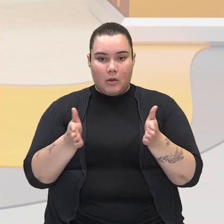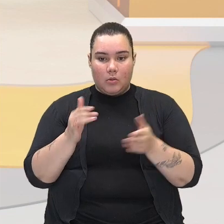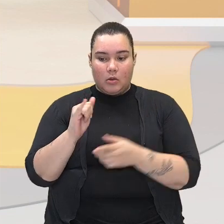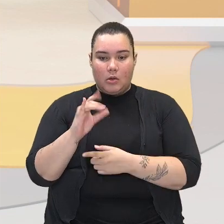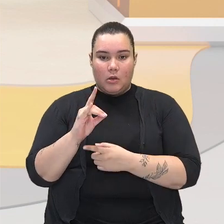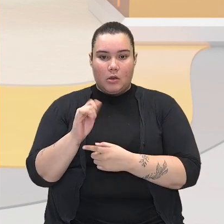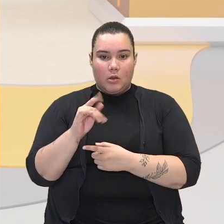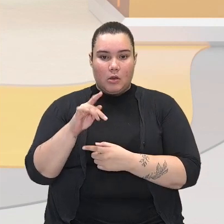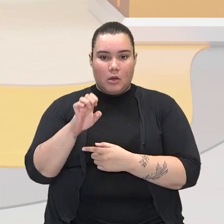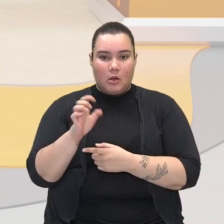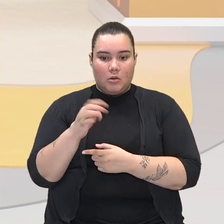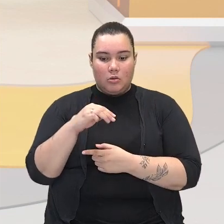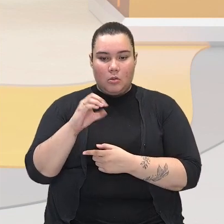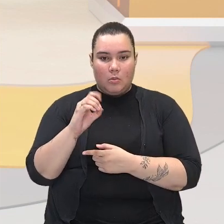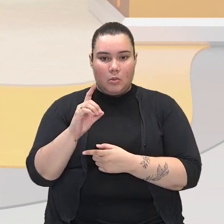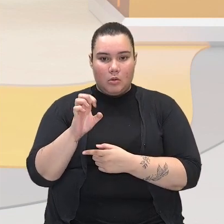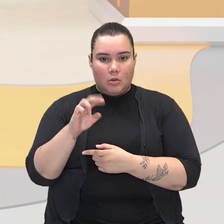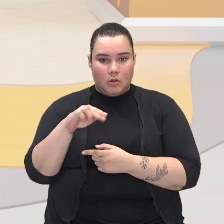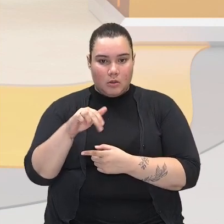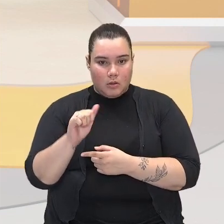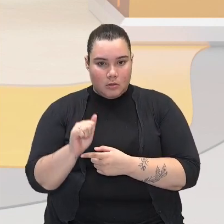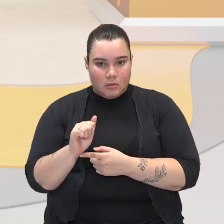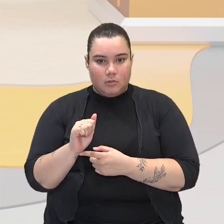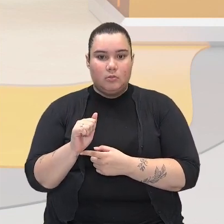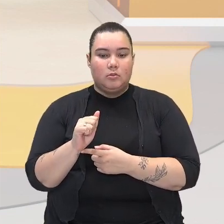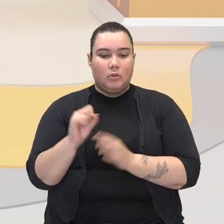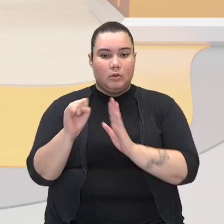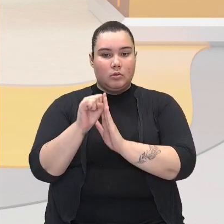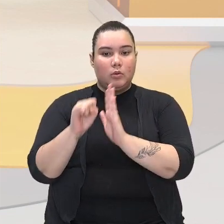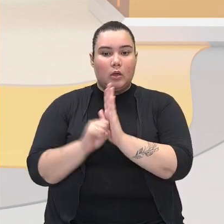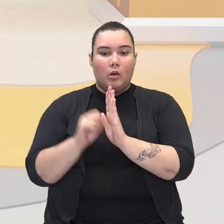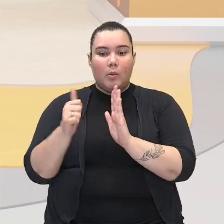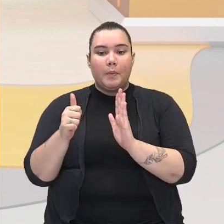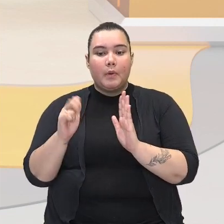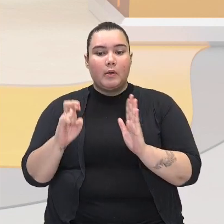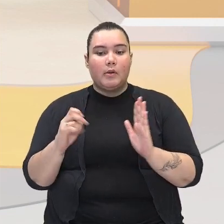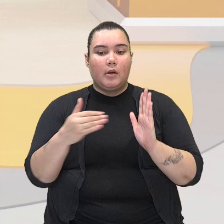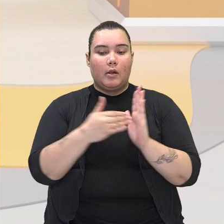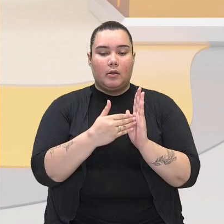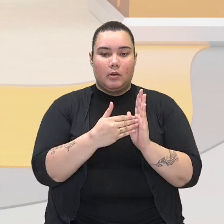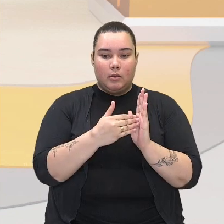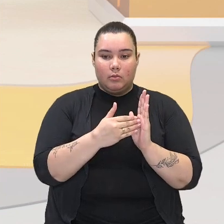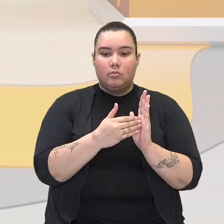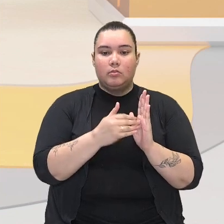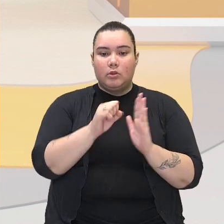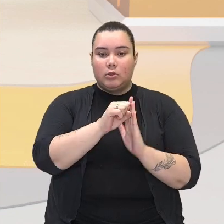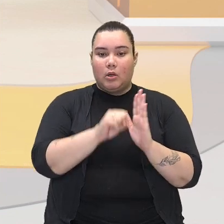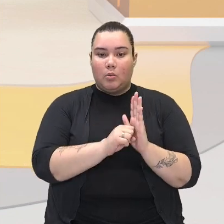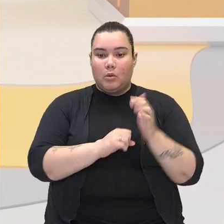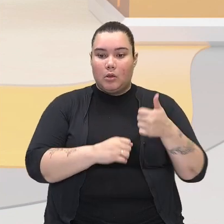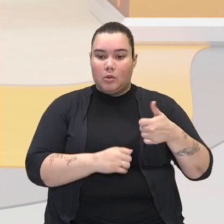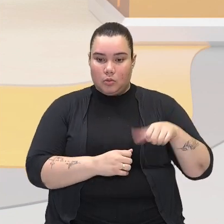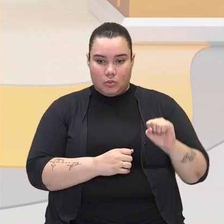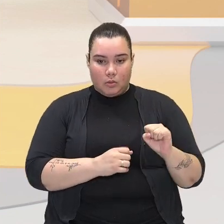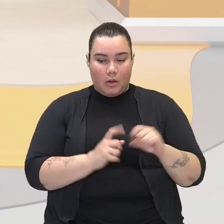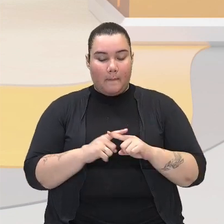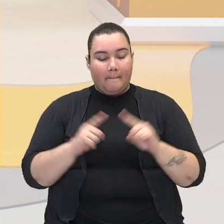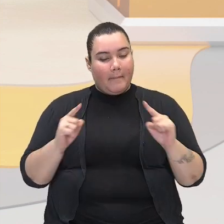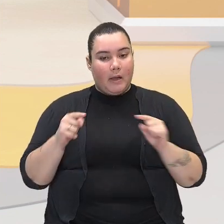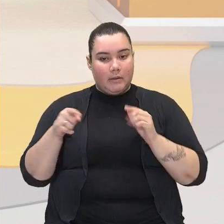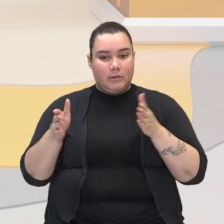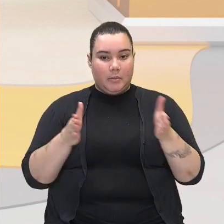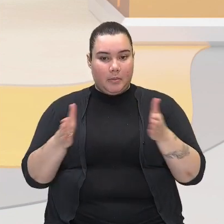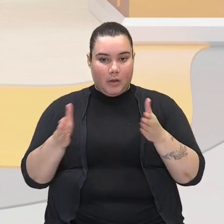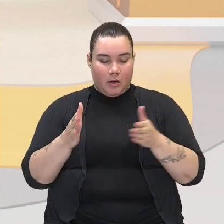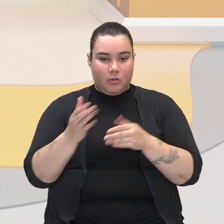moderna, aquela divisão da linha do tempo da história, que vai ali do século XV até o século XVIII. No entanto, essa escravidão ela